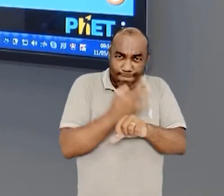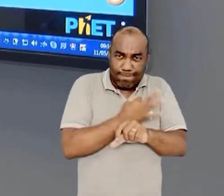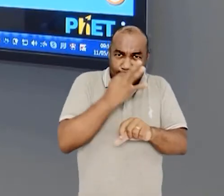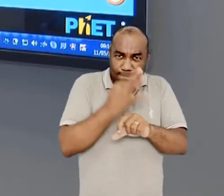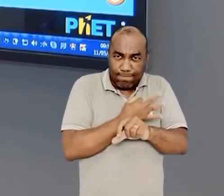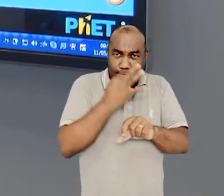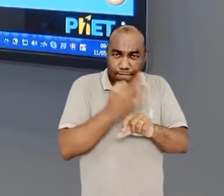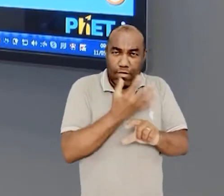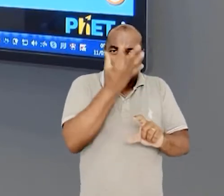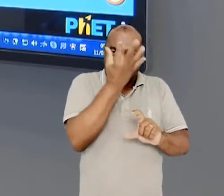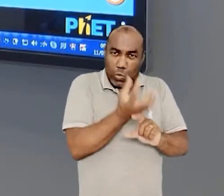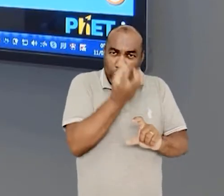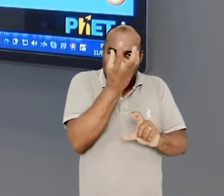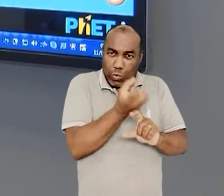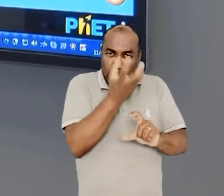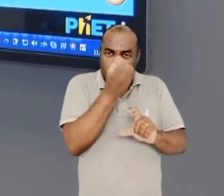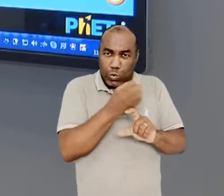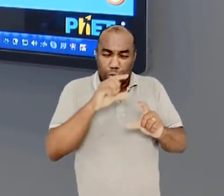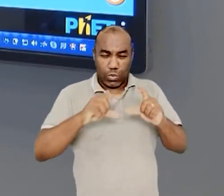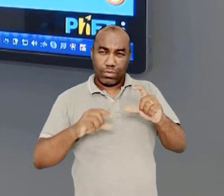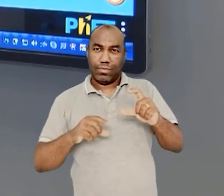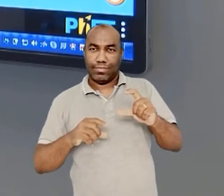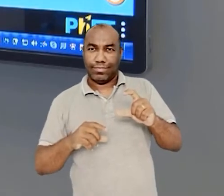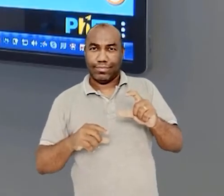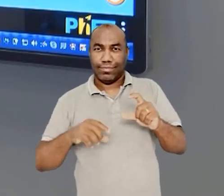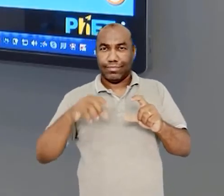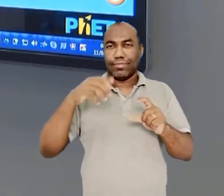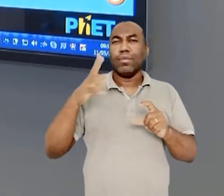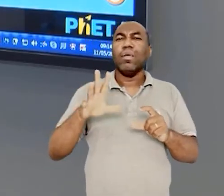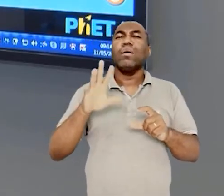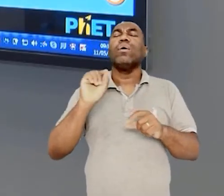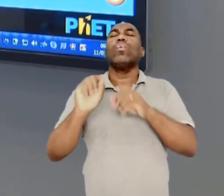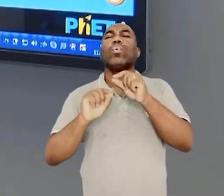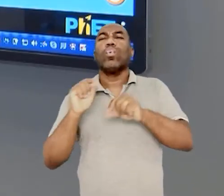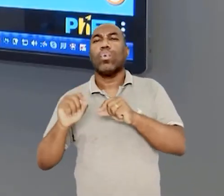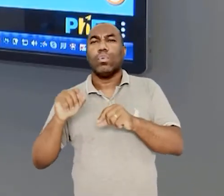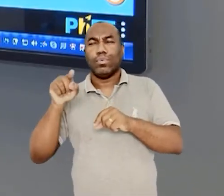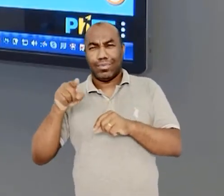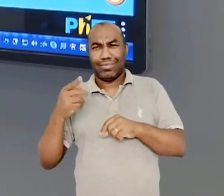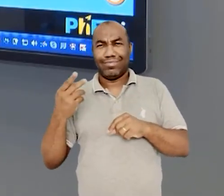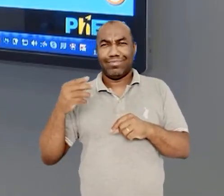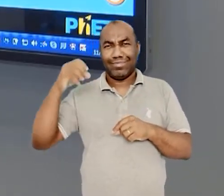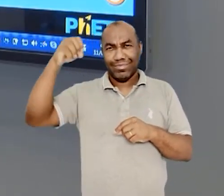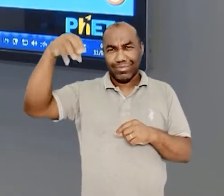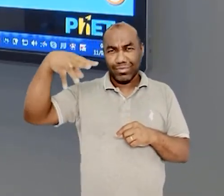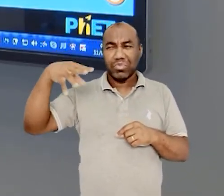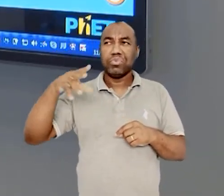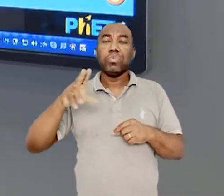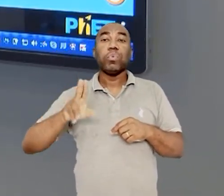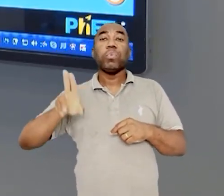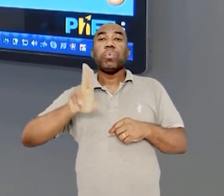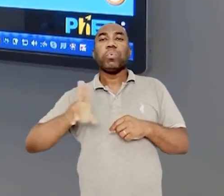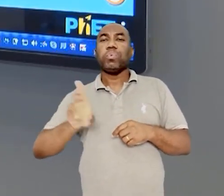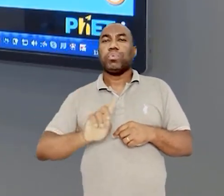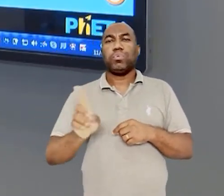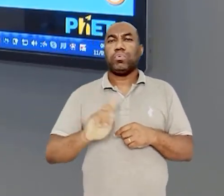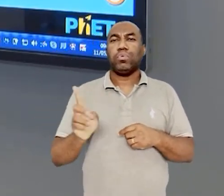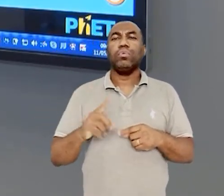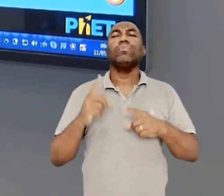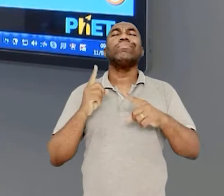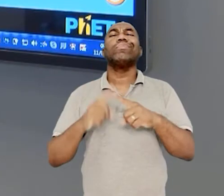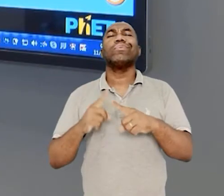energia térmica. Por que será que a lâmpada está fora de uso? Porque boa parte dela